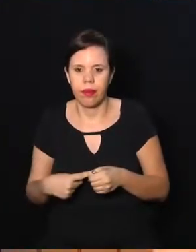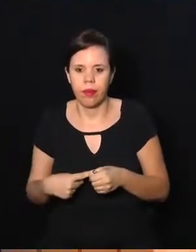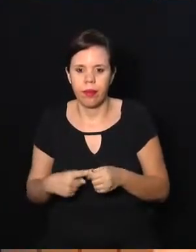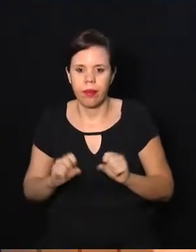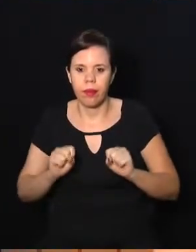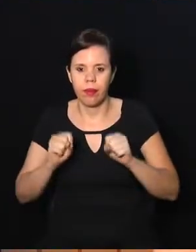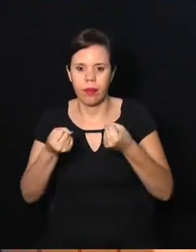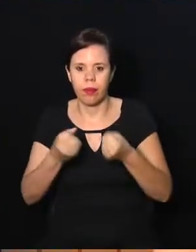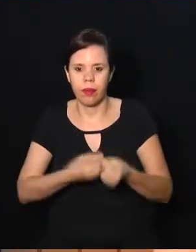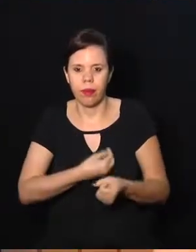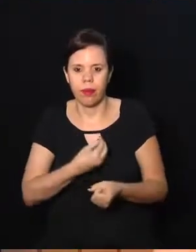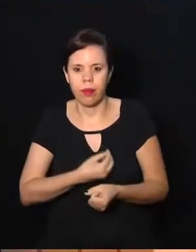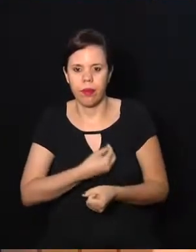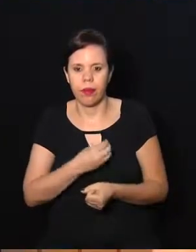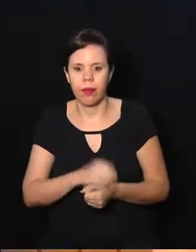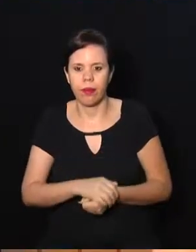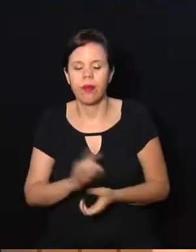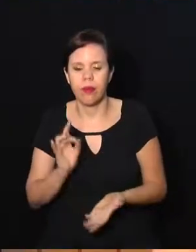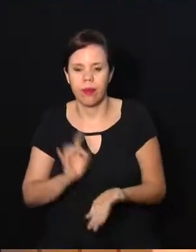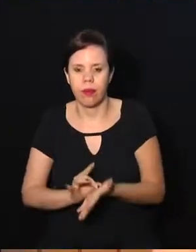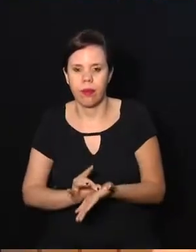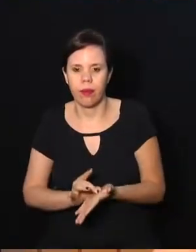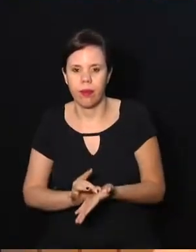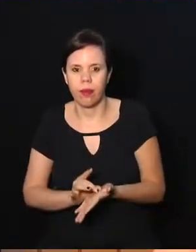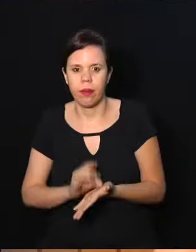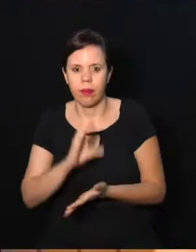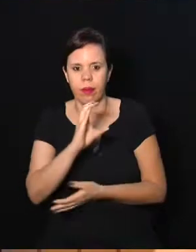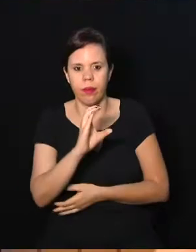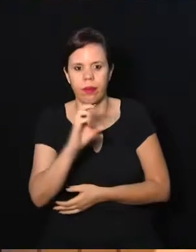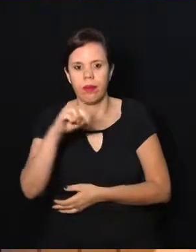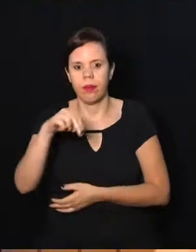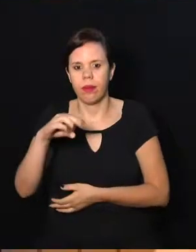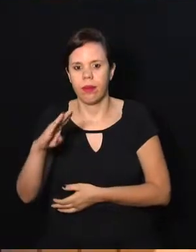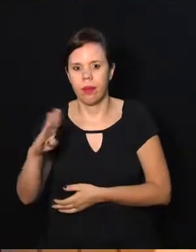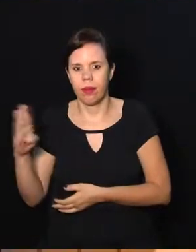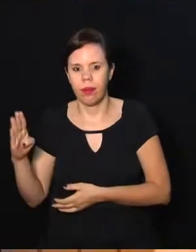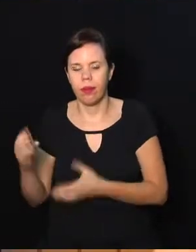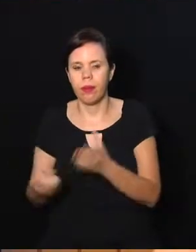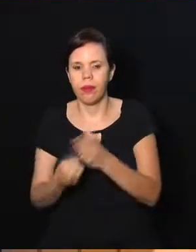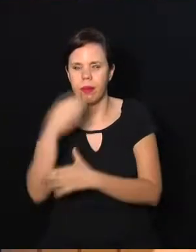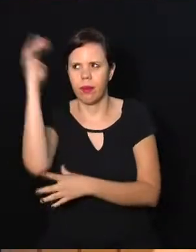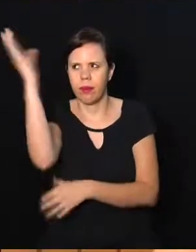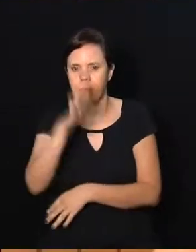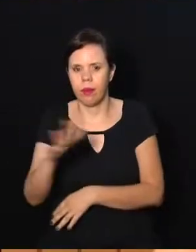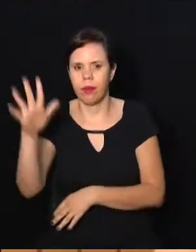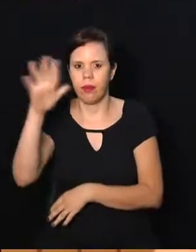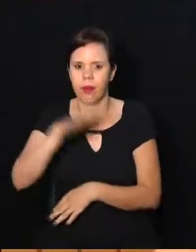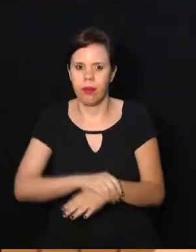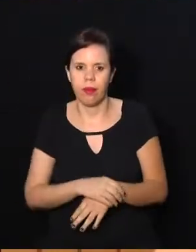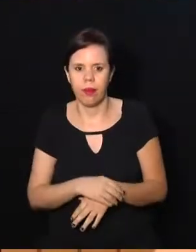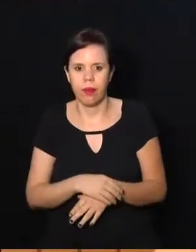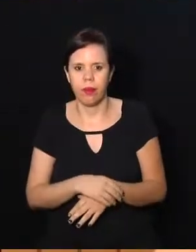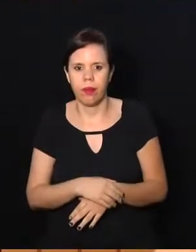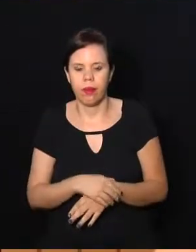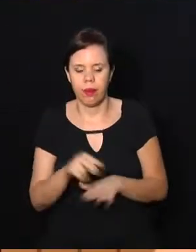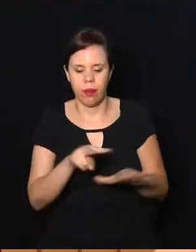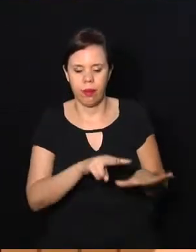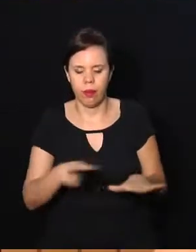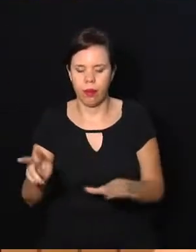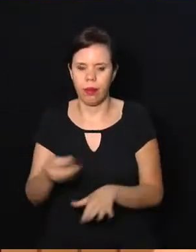Defesa da Vida, não é isso? Exatamente. E a CNBB criou a nível nacional a Semana da Vida.